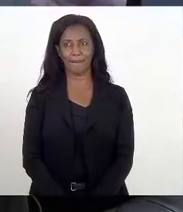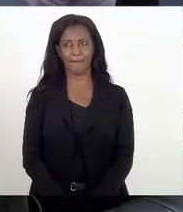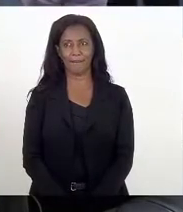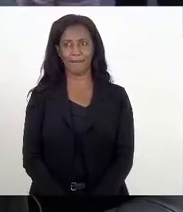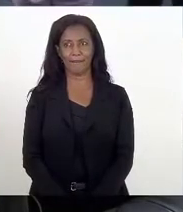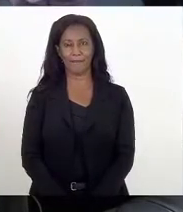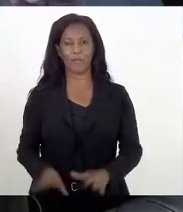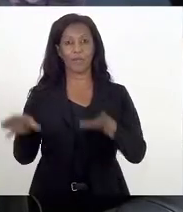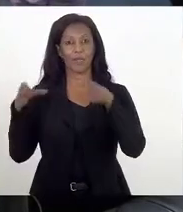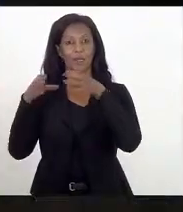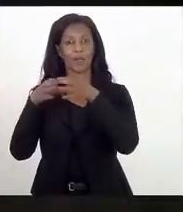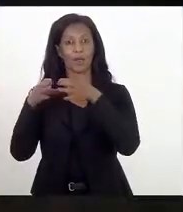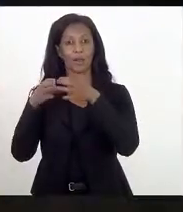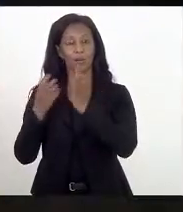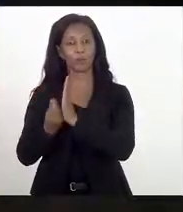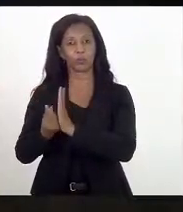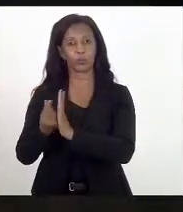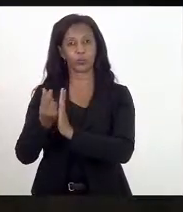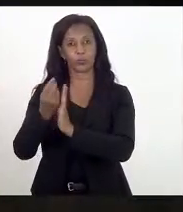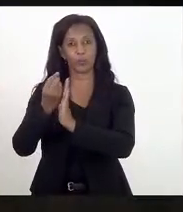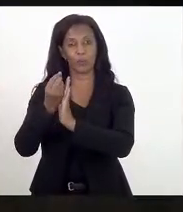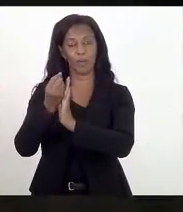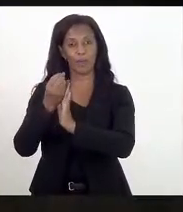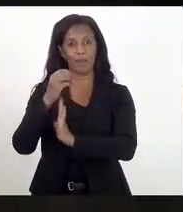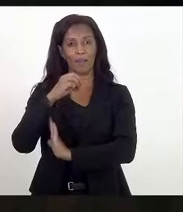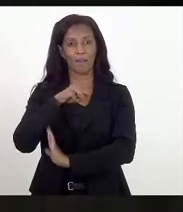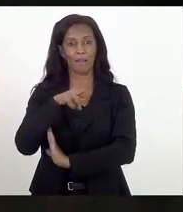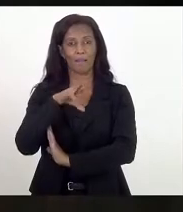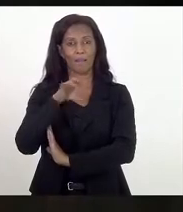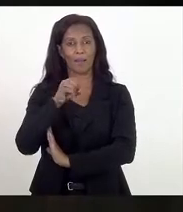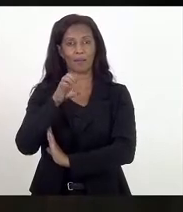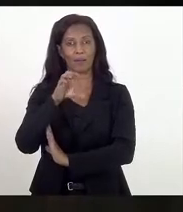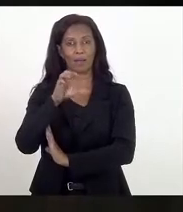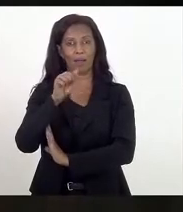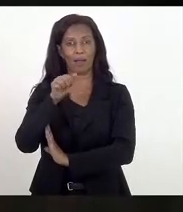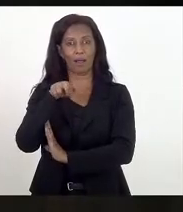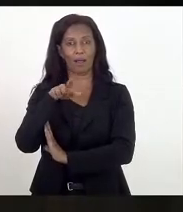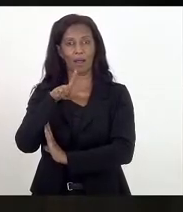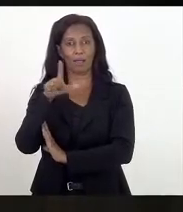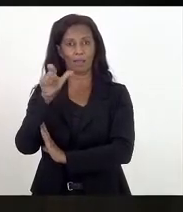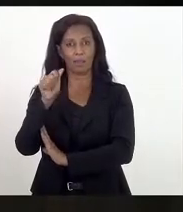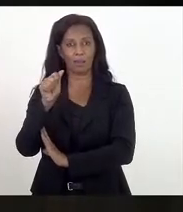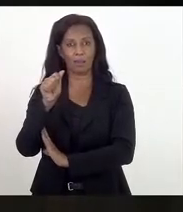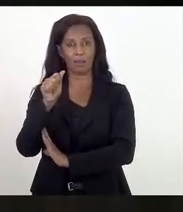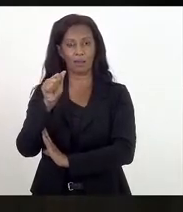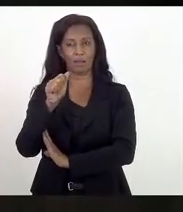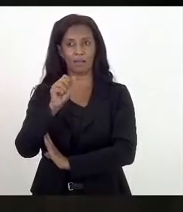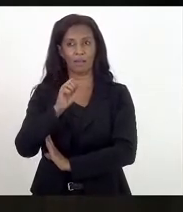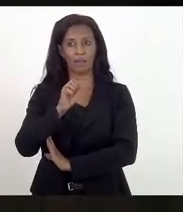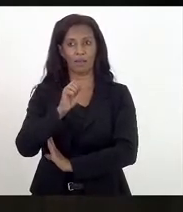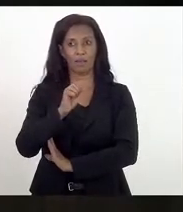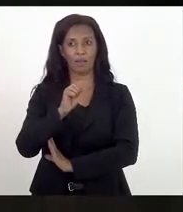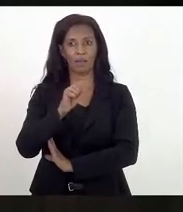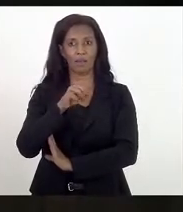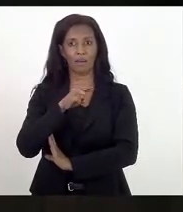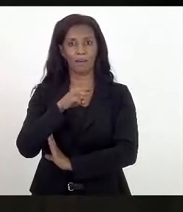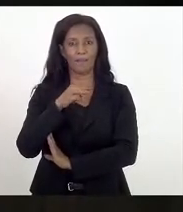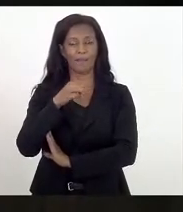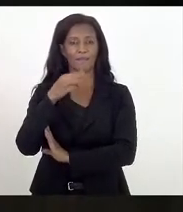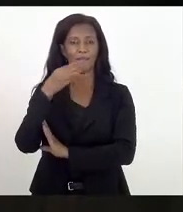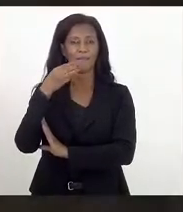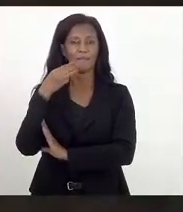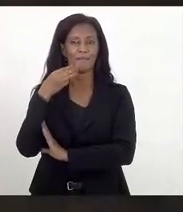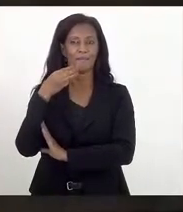Pela Comissão de Orçamento, deputado Márcio Canella. Deputado Márcio Canella. Deputado Anderson, deputado Márcio Pacheco.